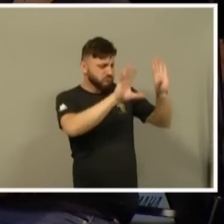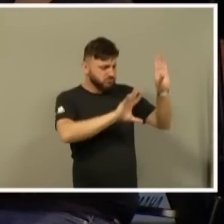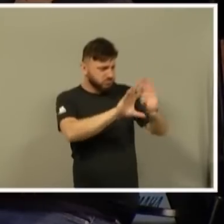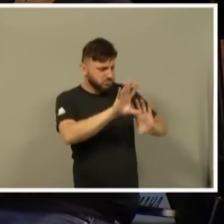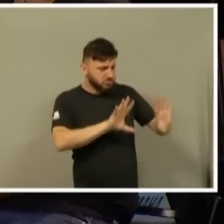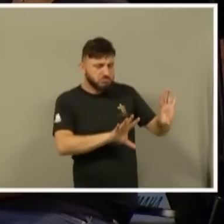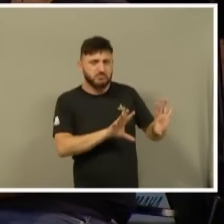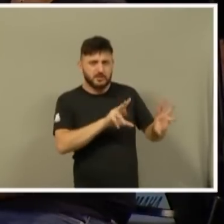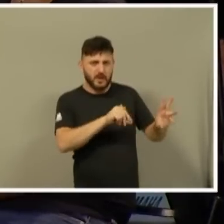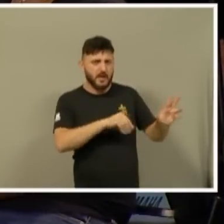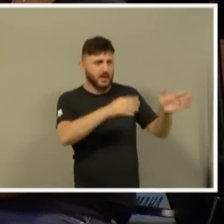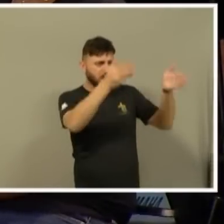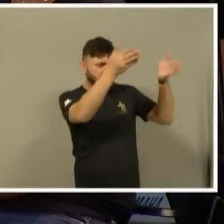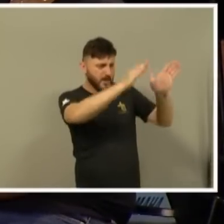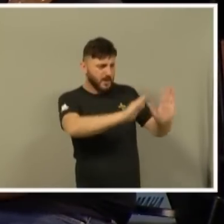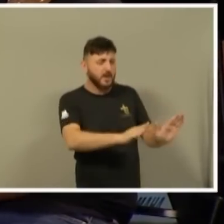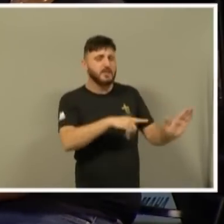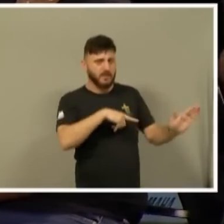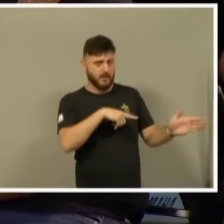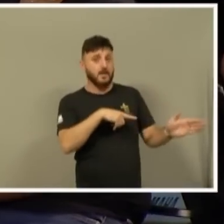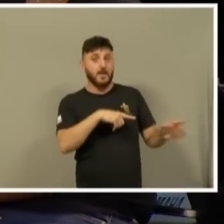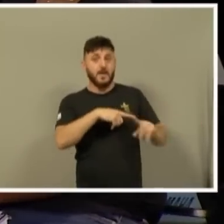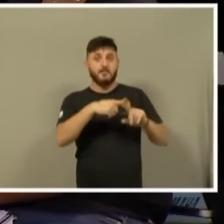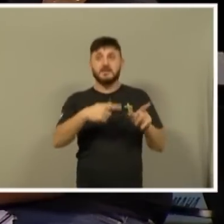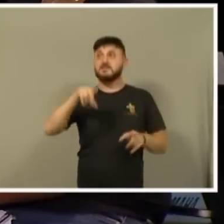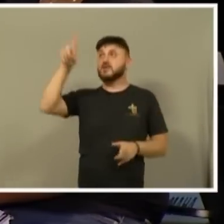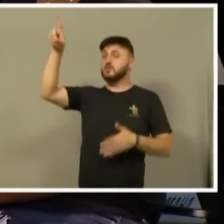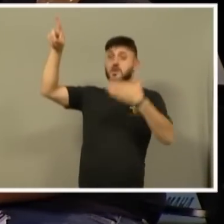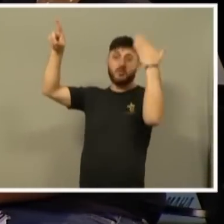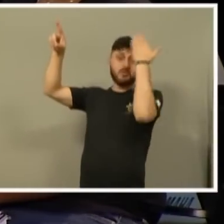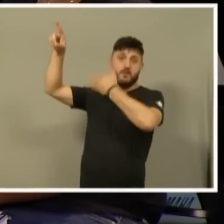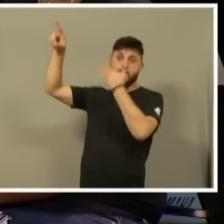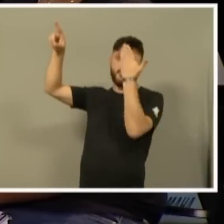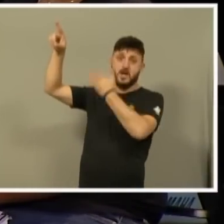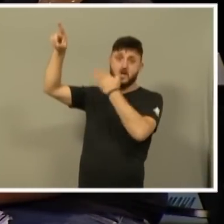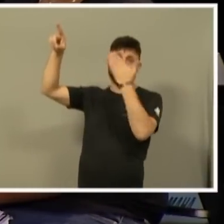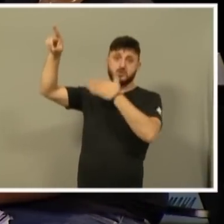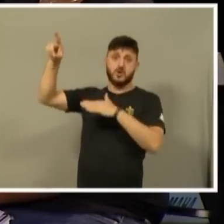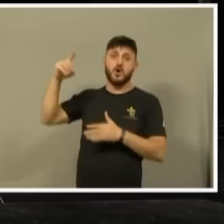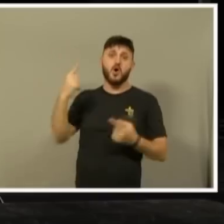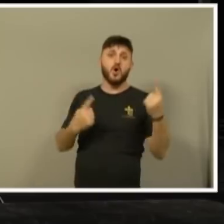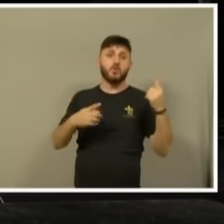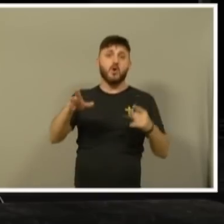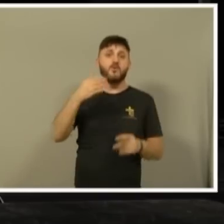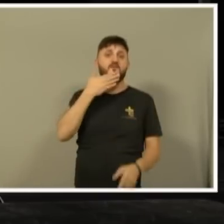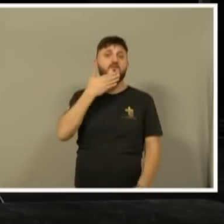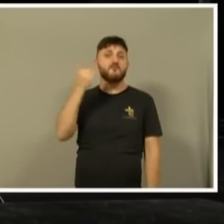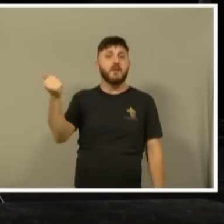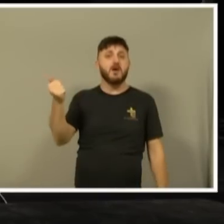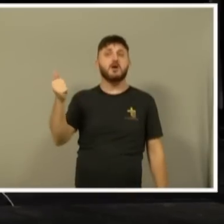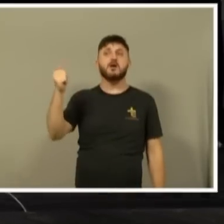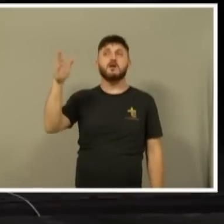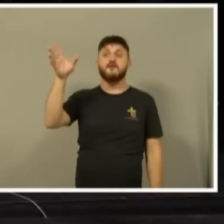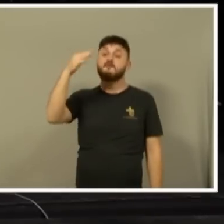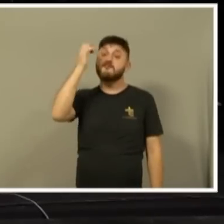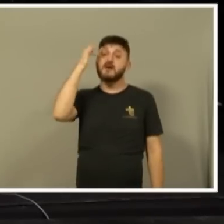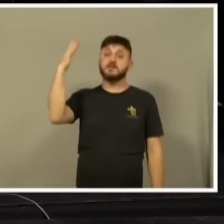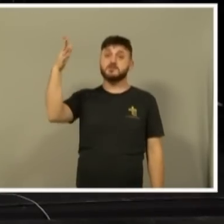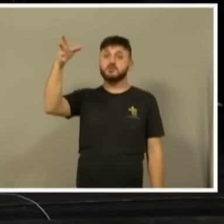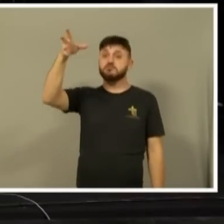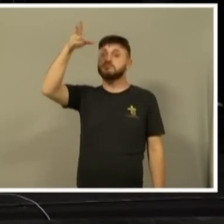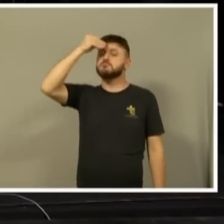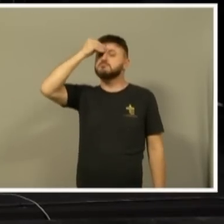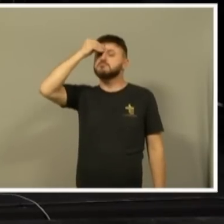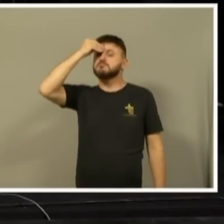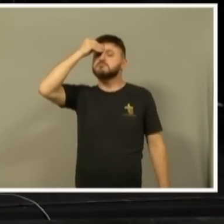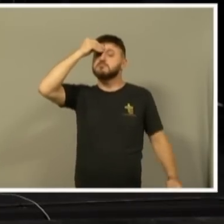ela espaço-tempo. Então eu me fixo mais numa conversa que eu tive do que naquilo que Deus me falou, que é mais abstrato.